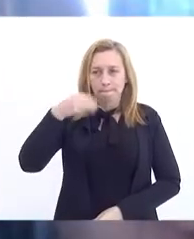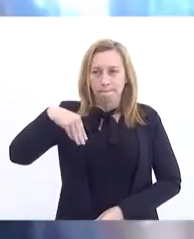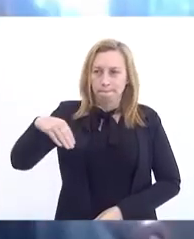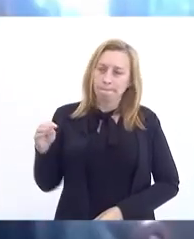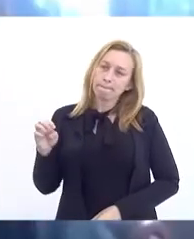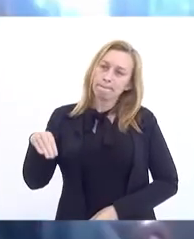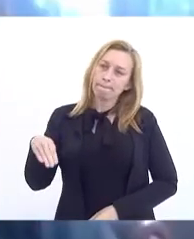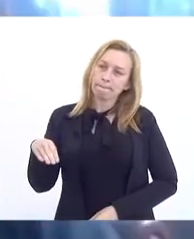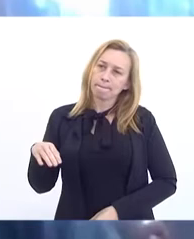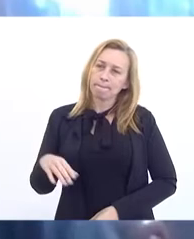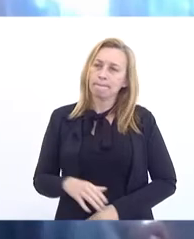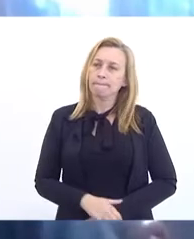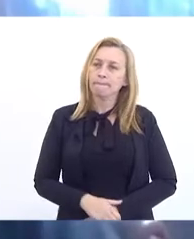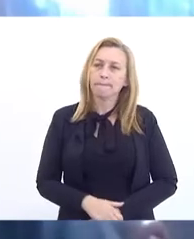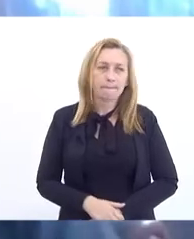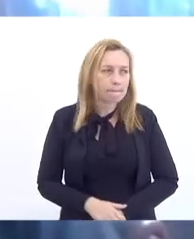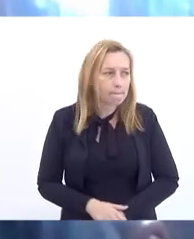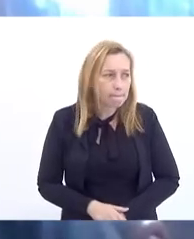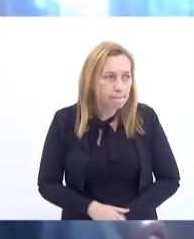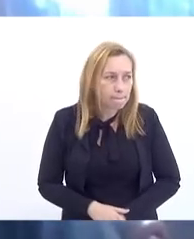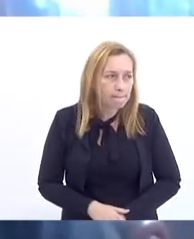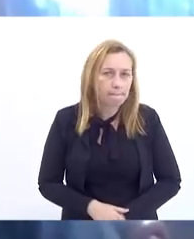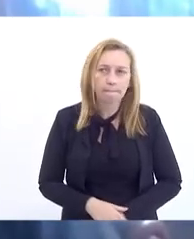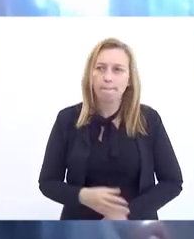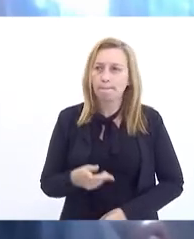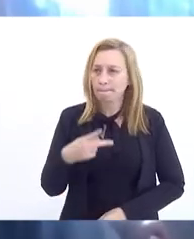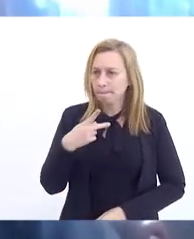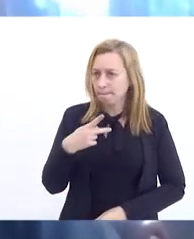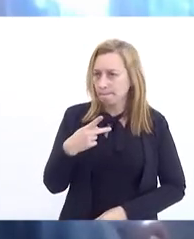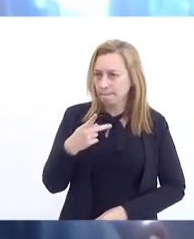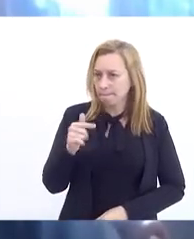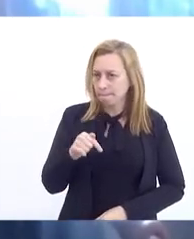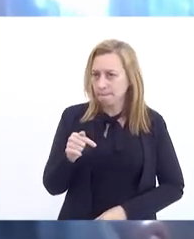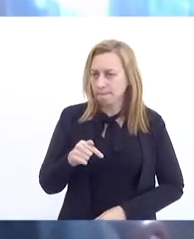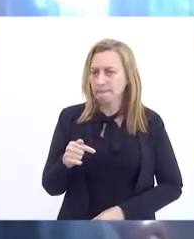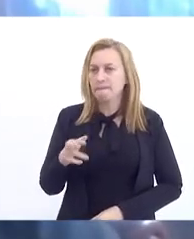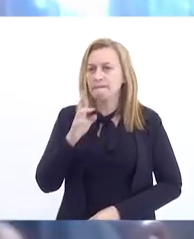você pega... Eu queria... Expressão vertical, eu, por exemplo...